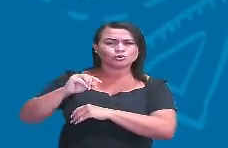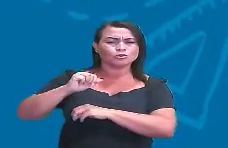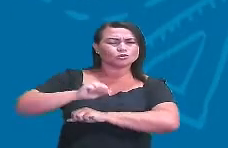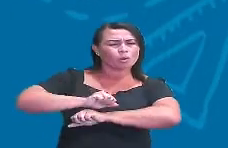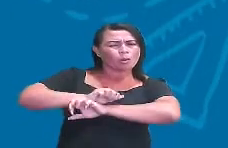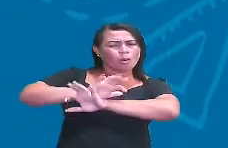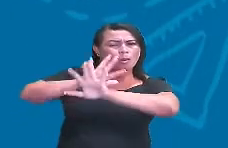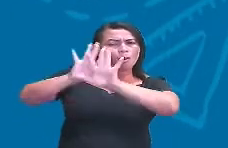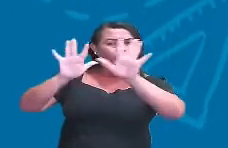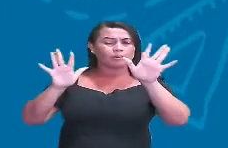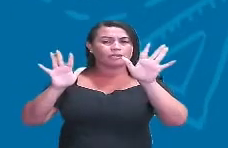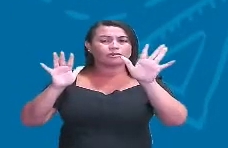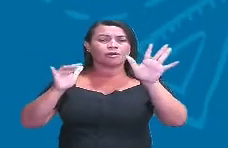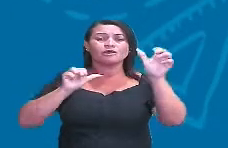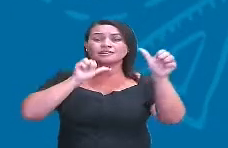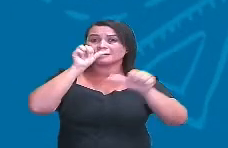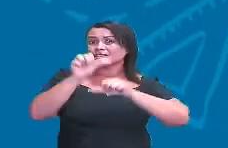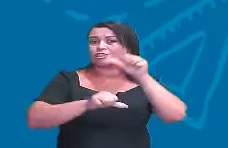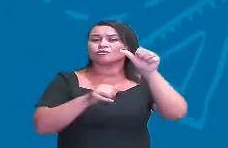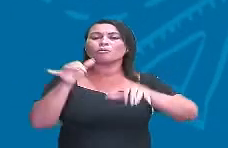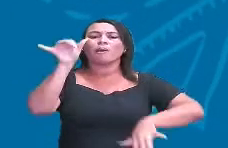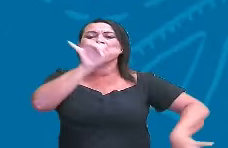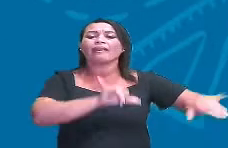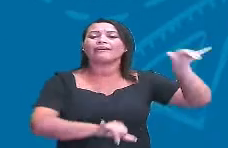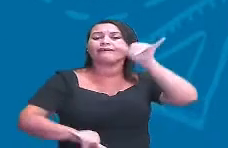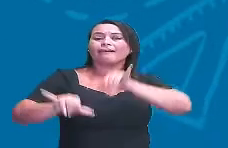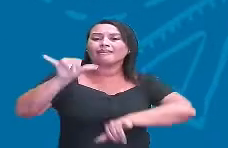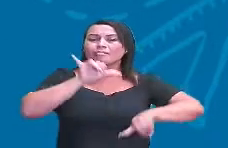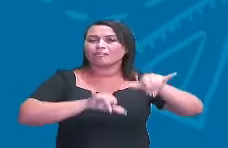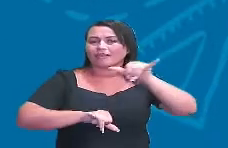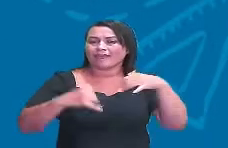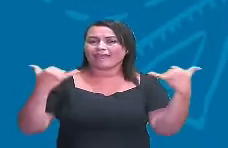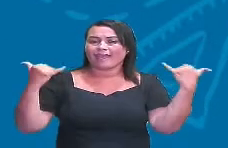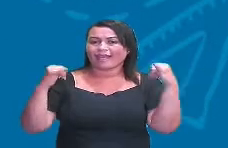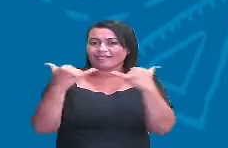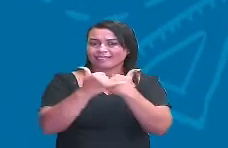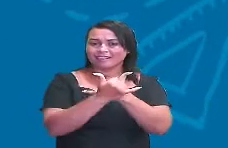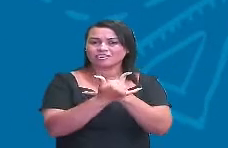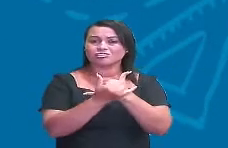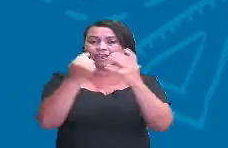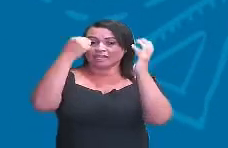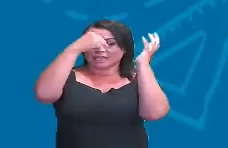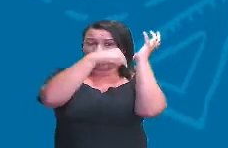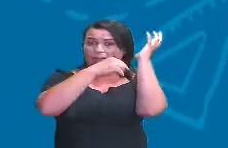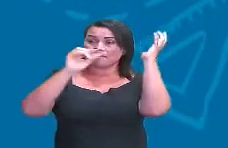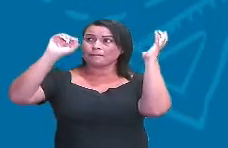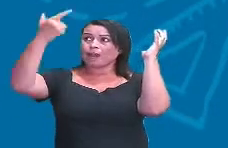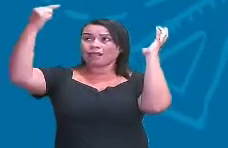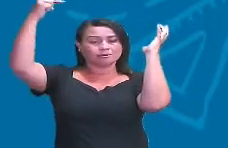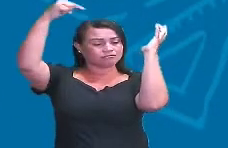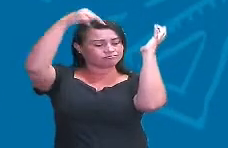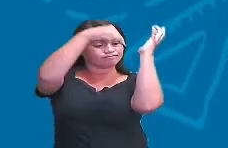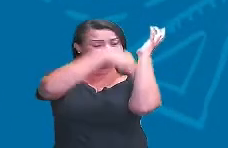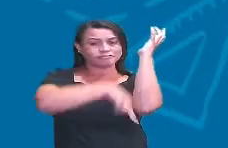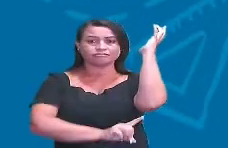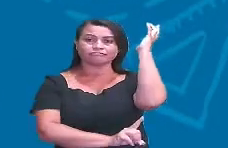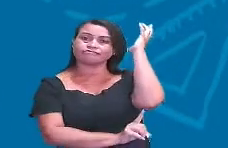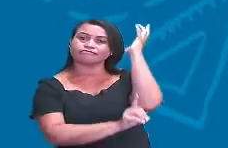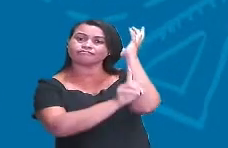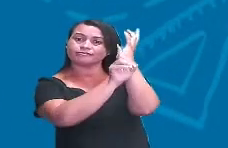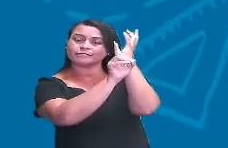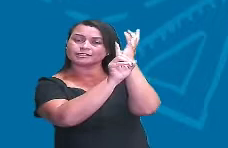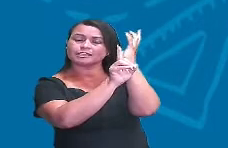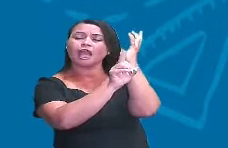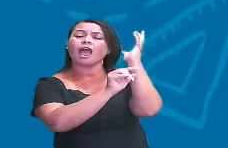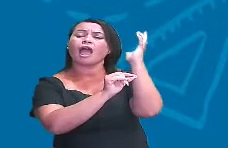luminosa, em energia química, que é a energia que a plantinha vai utilizar para